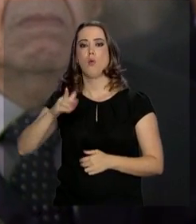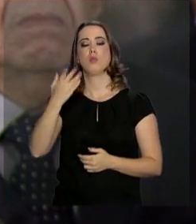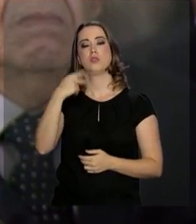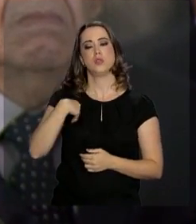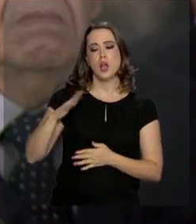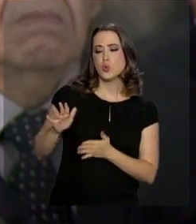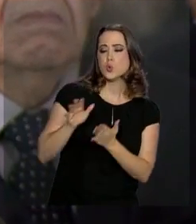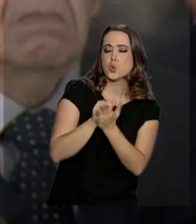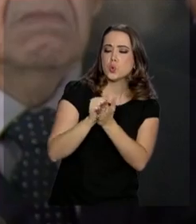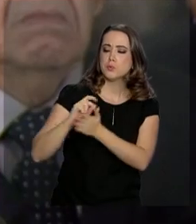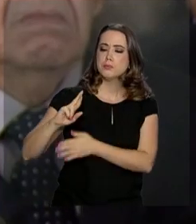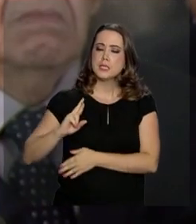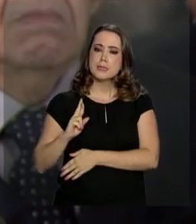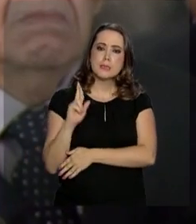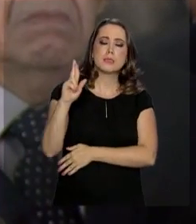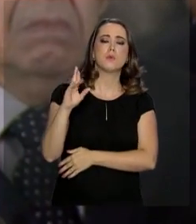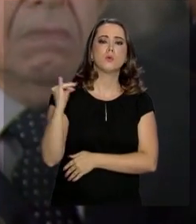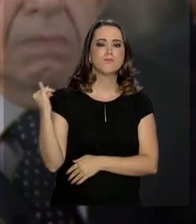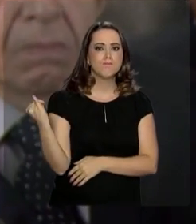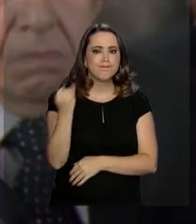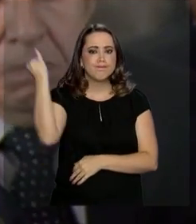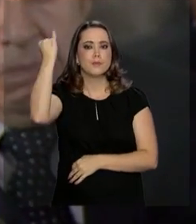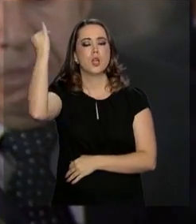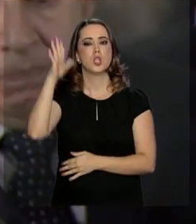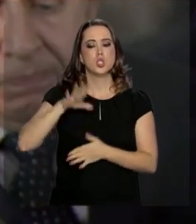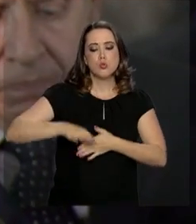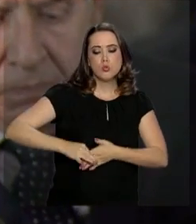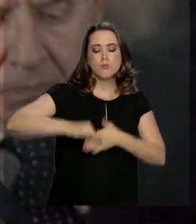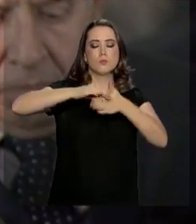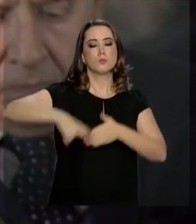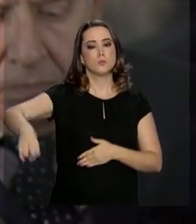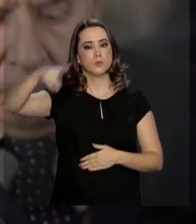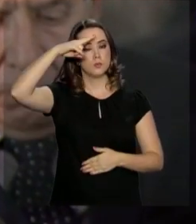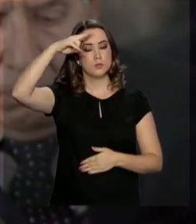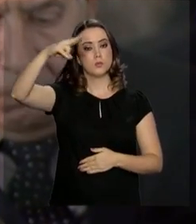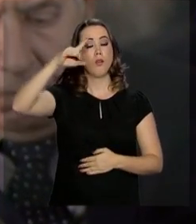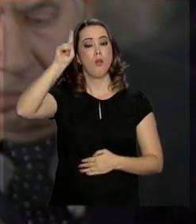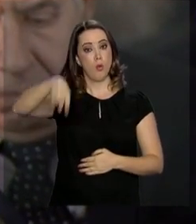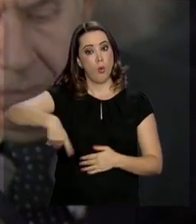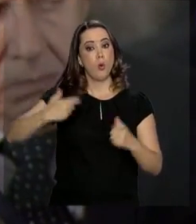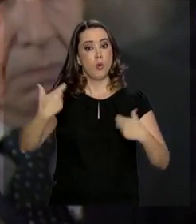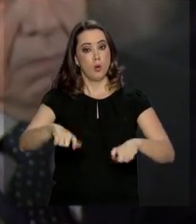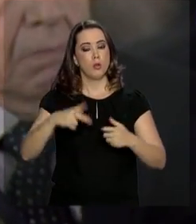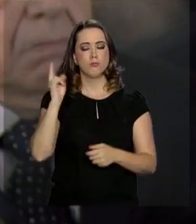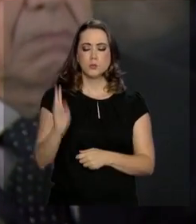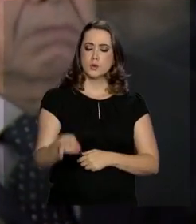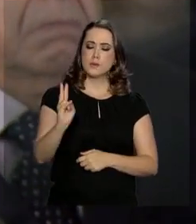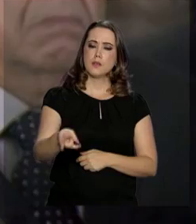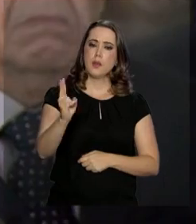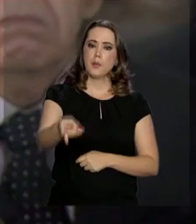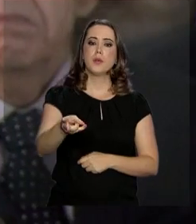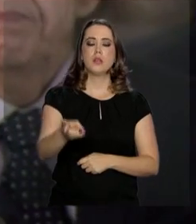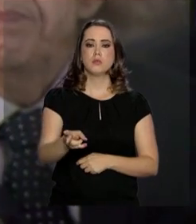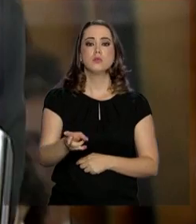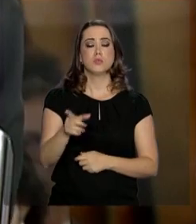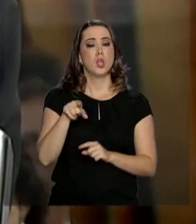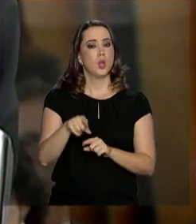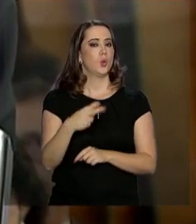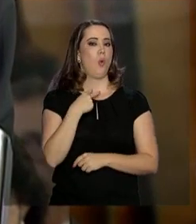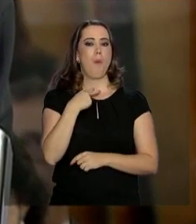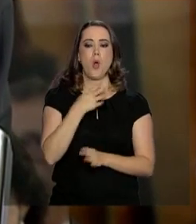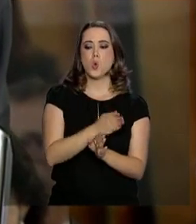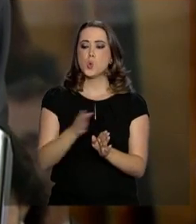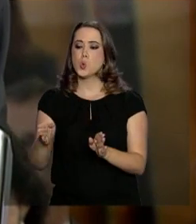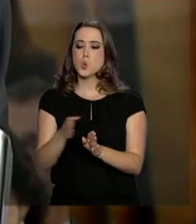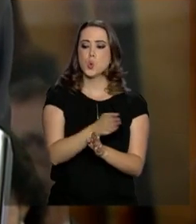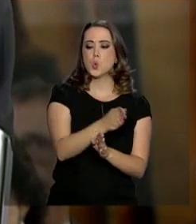enorme responsabilidade de conduzir o Exército Brasileiro, uma instituição que é permanente e não pode oscilar